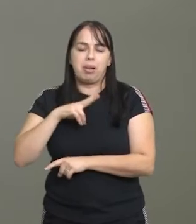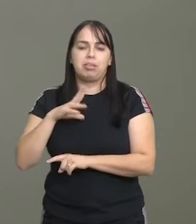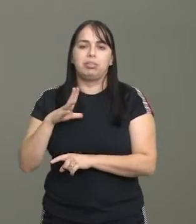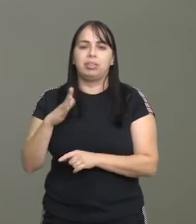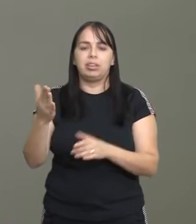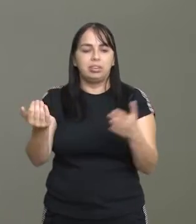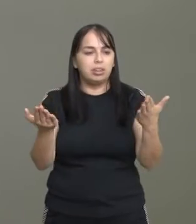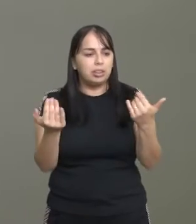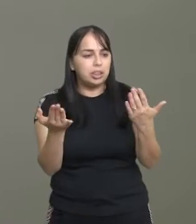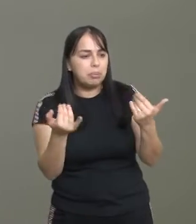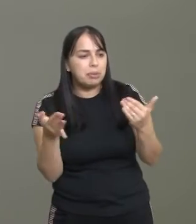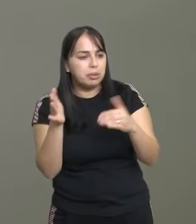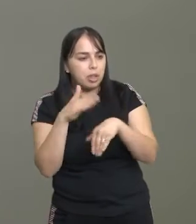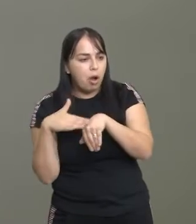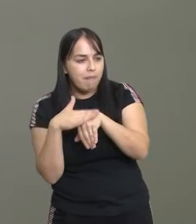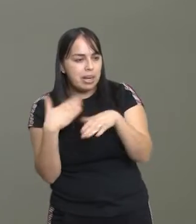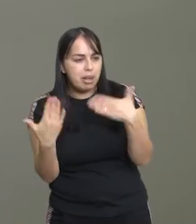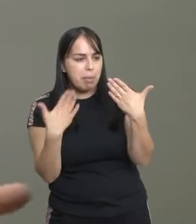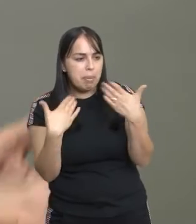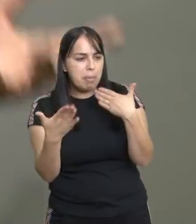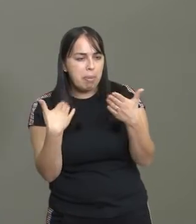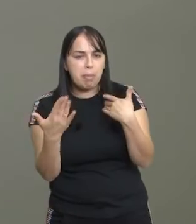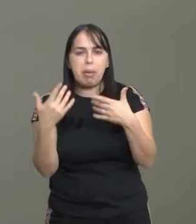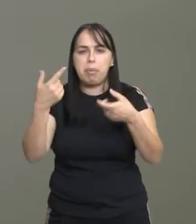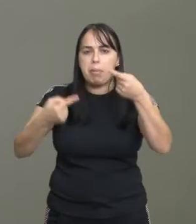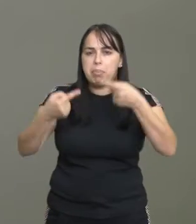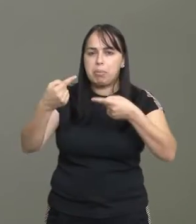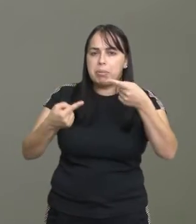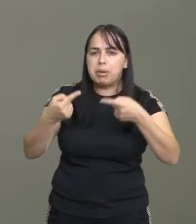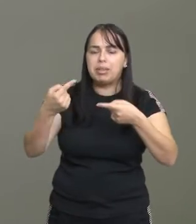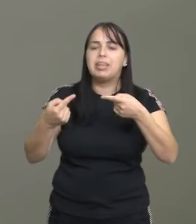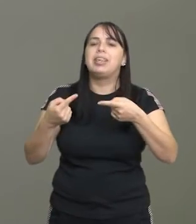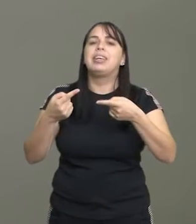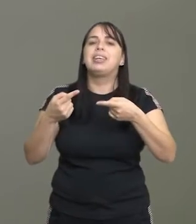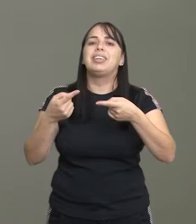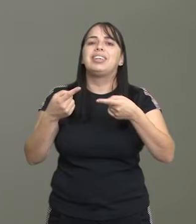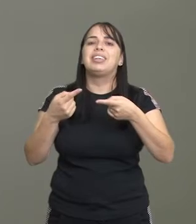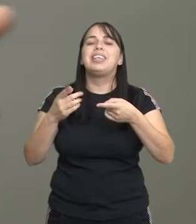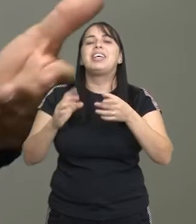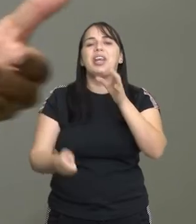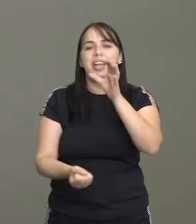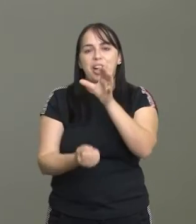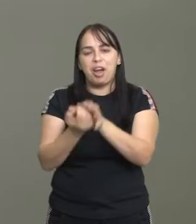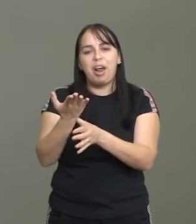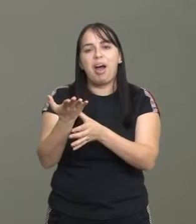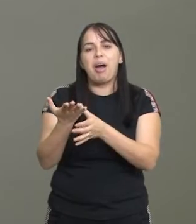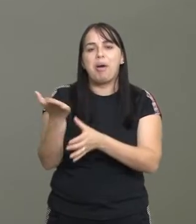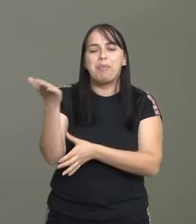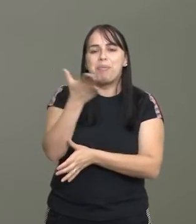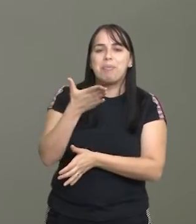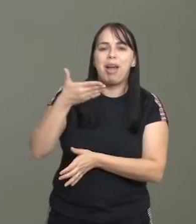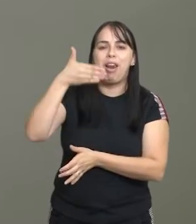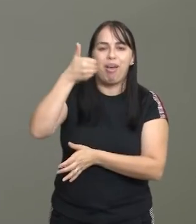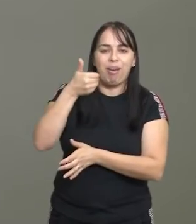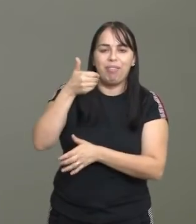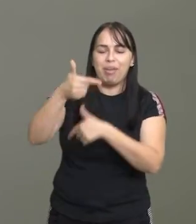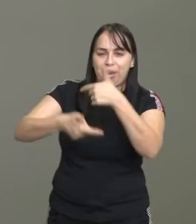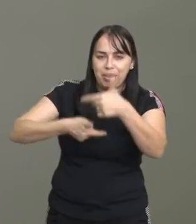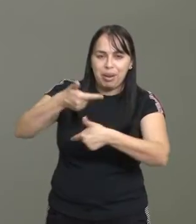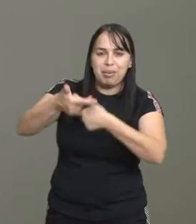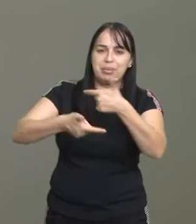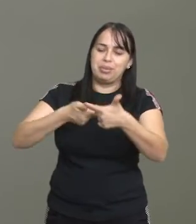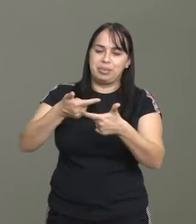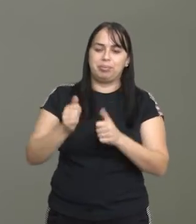como privada. A gente trazendo para conversar junto às famílias e, dentro disso, construir o que é de melhor para a